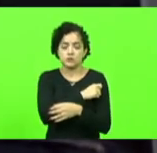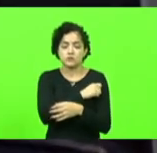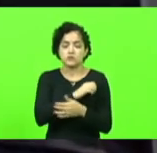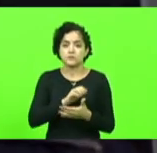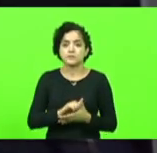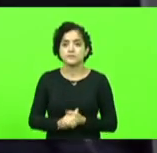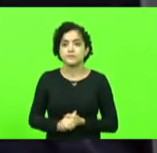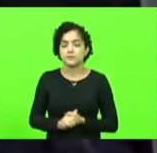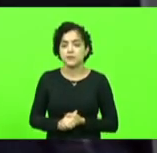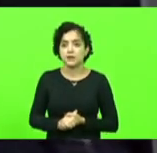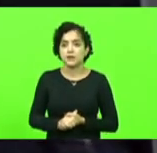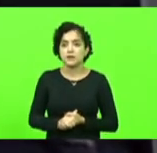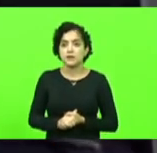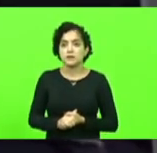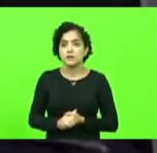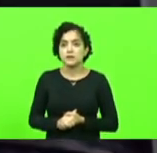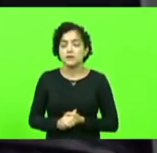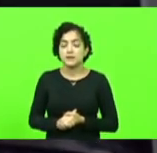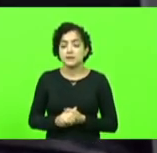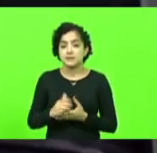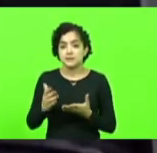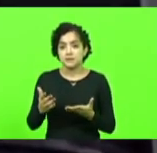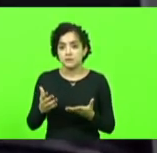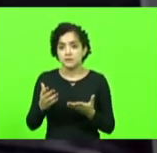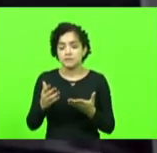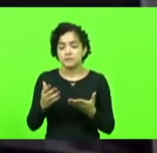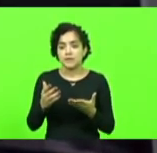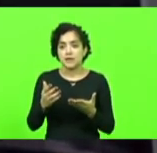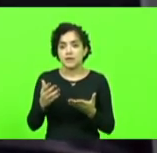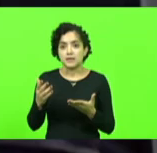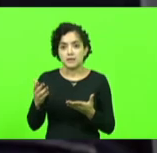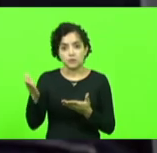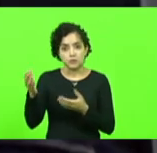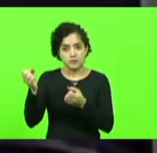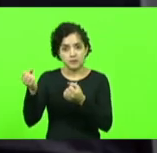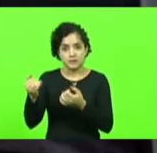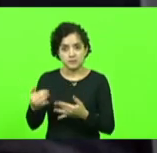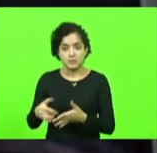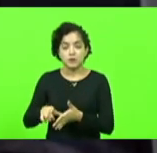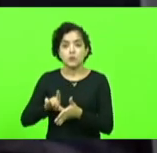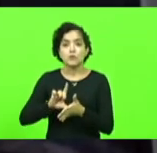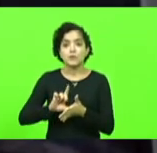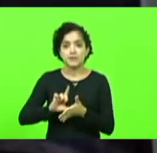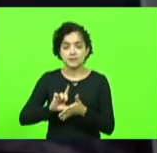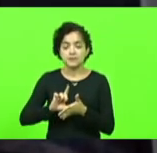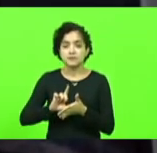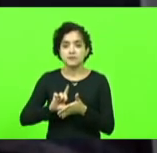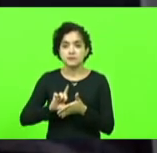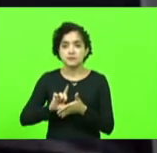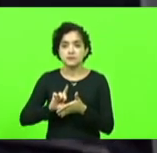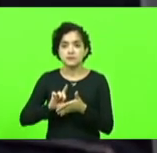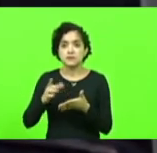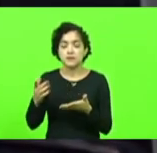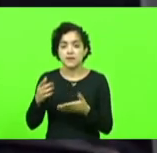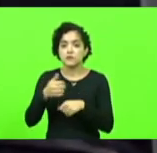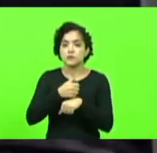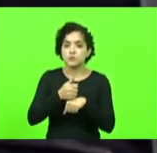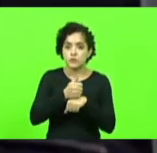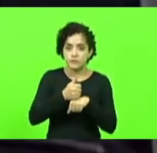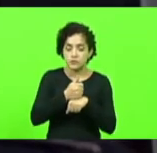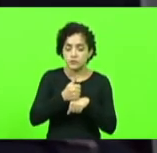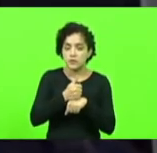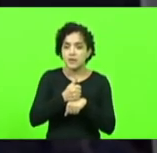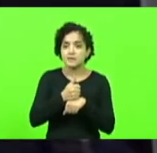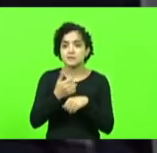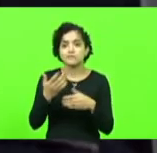35. Então, a gente vê... E quando a doutora Indiara trouxe as falas das pessoas, dos profissionais, é o que a gente